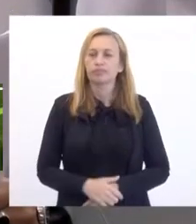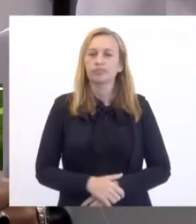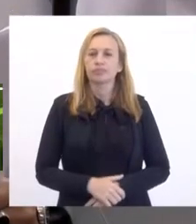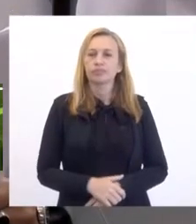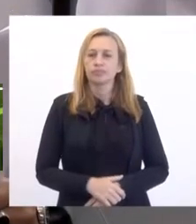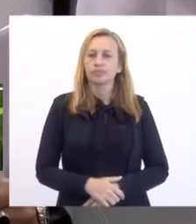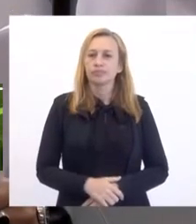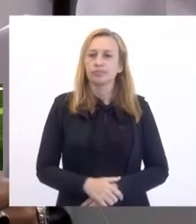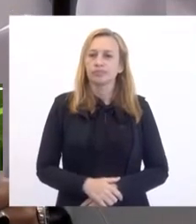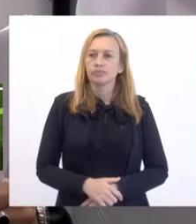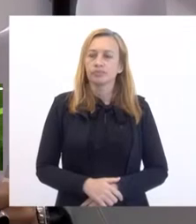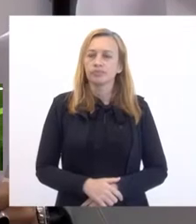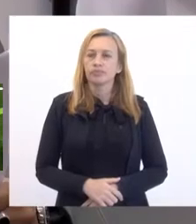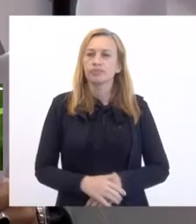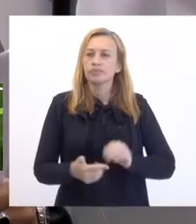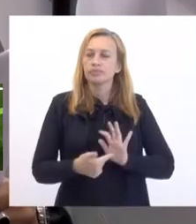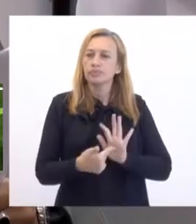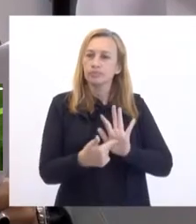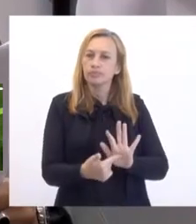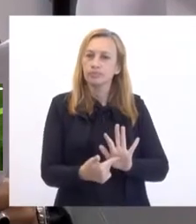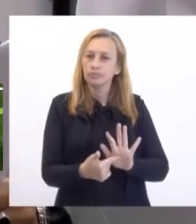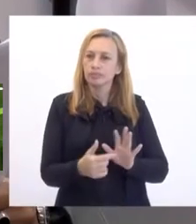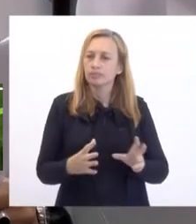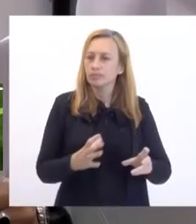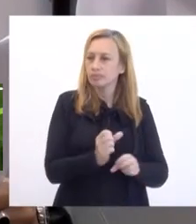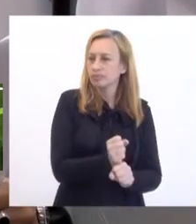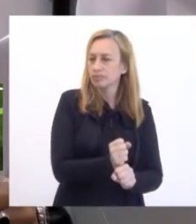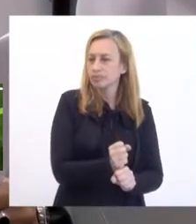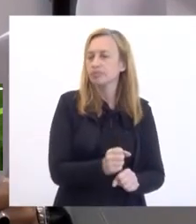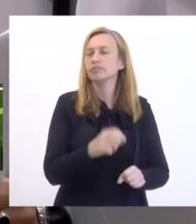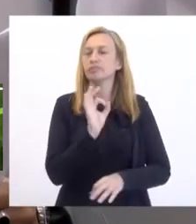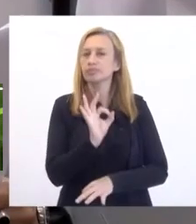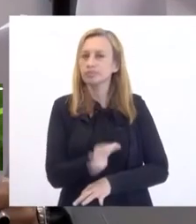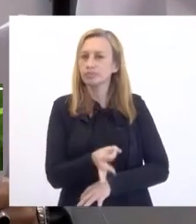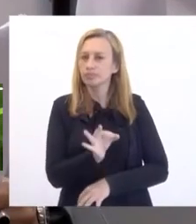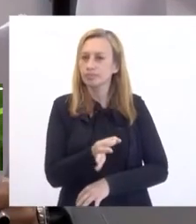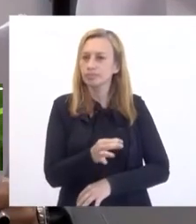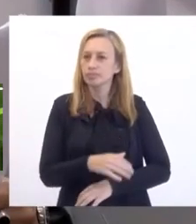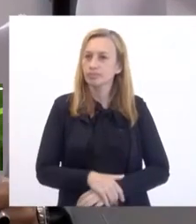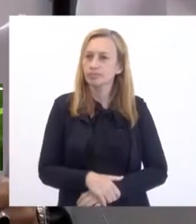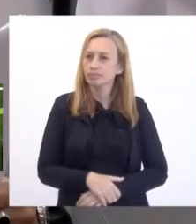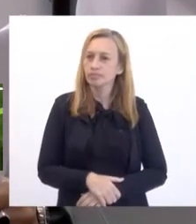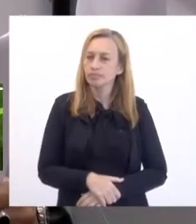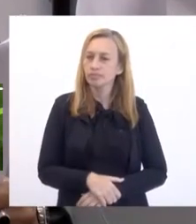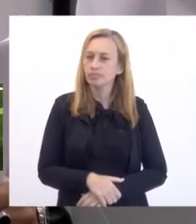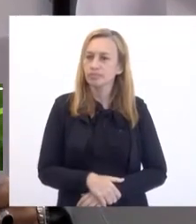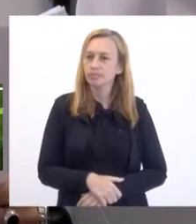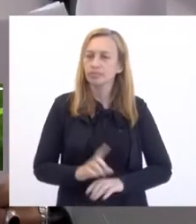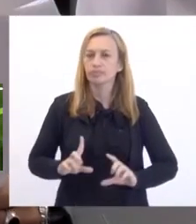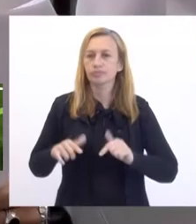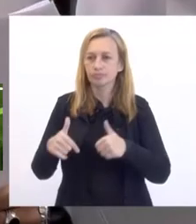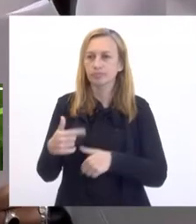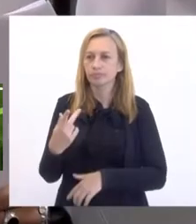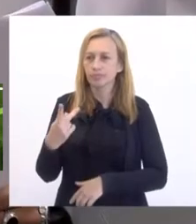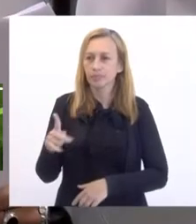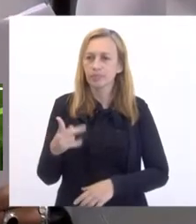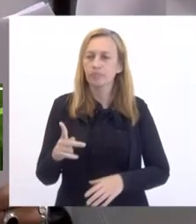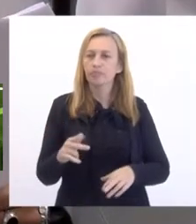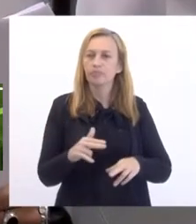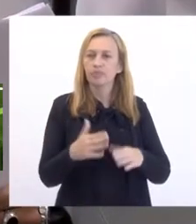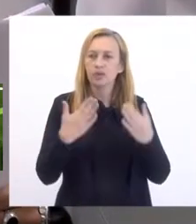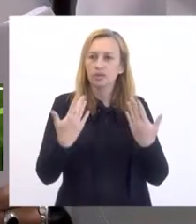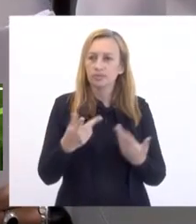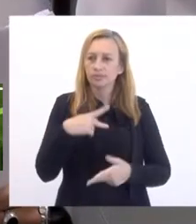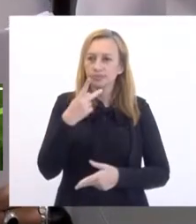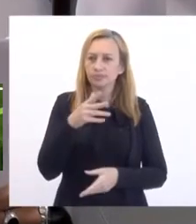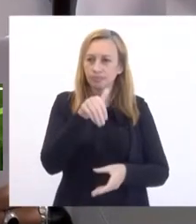exatidão dos demonstrativos contábeis e legitimamente dos seus atos. Dessa forma, apresento